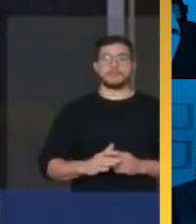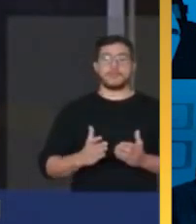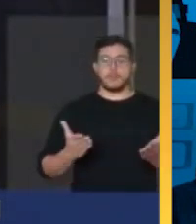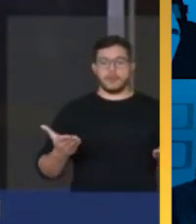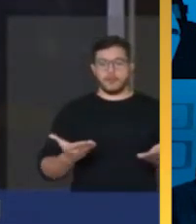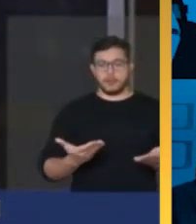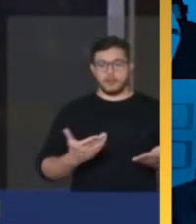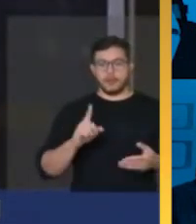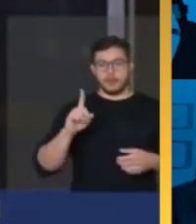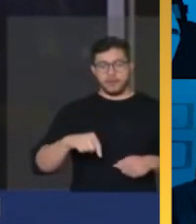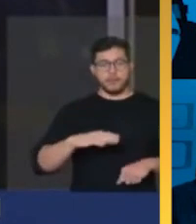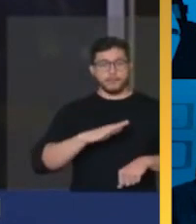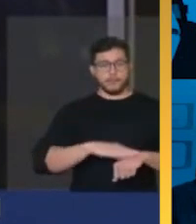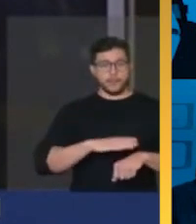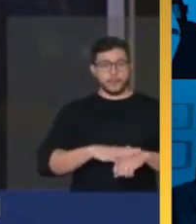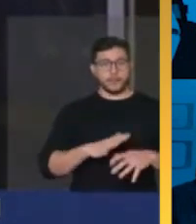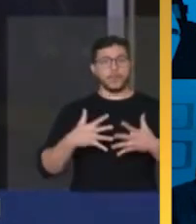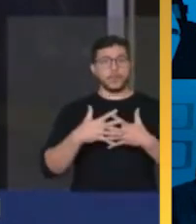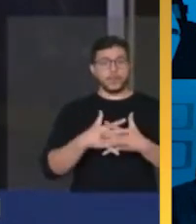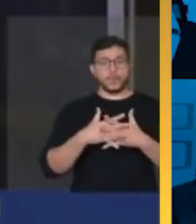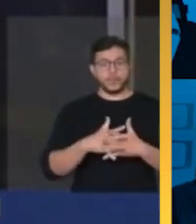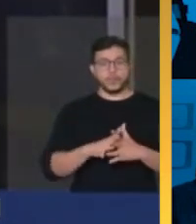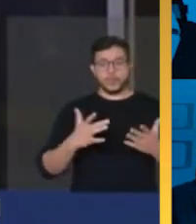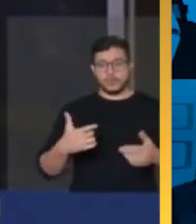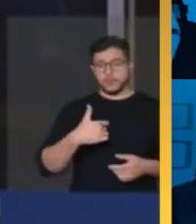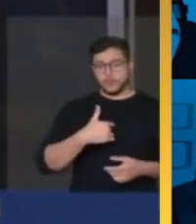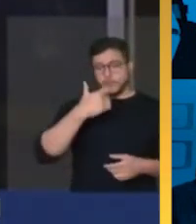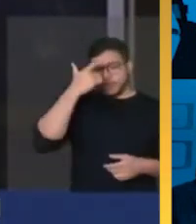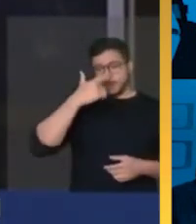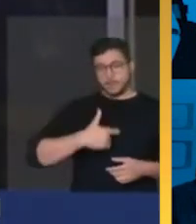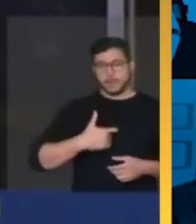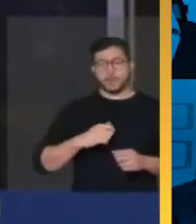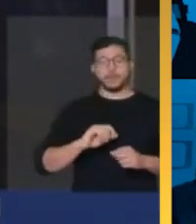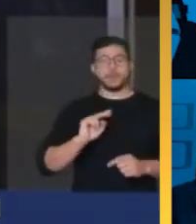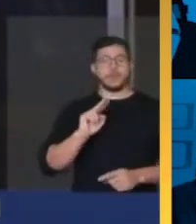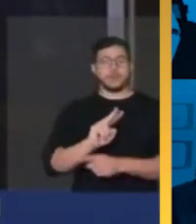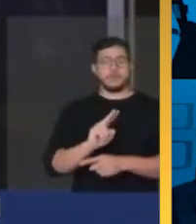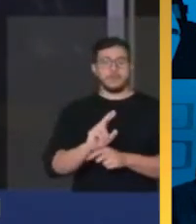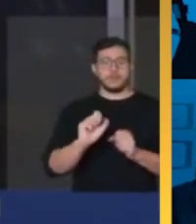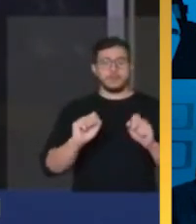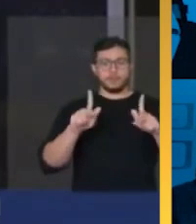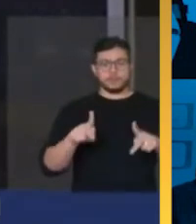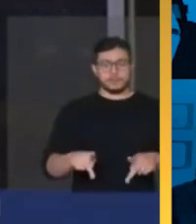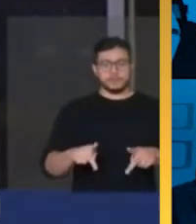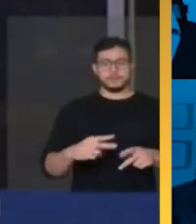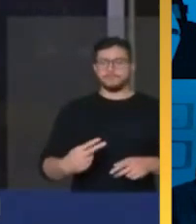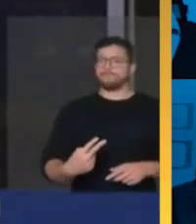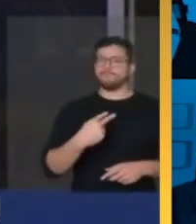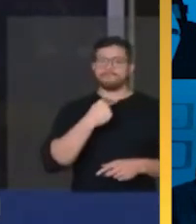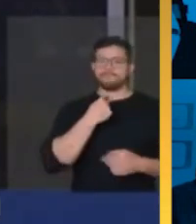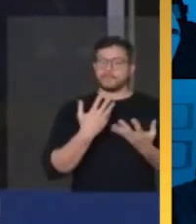está vivendo um momento muito crítico. E eu, como defensor de aposentados e pensionistas,